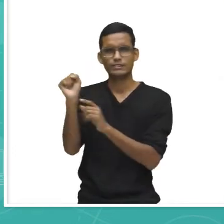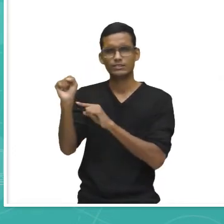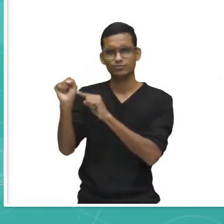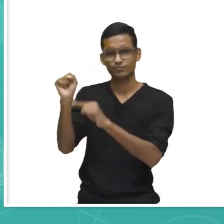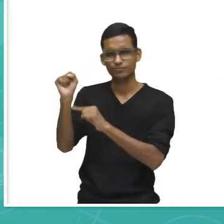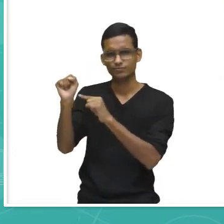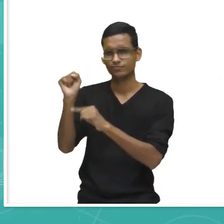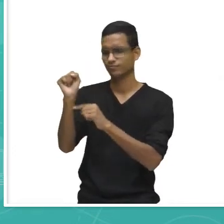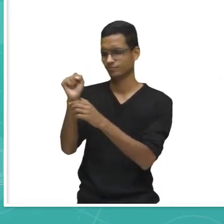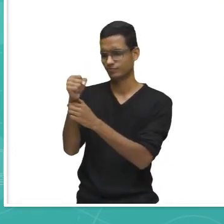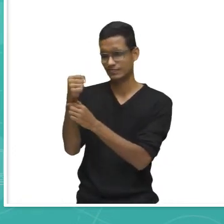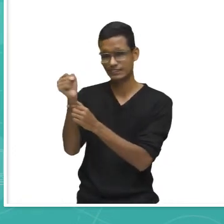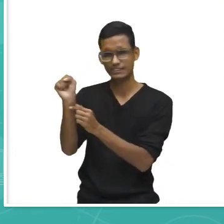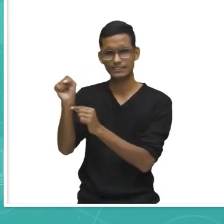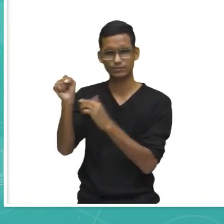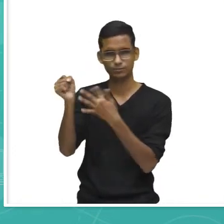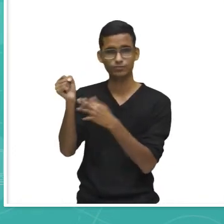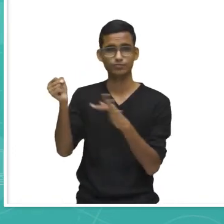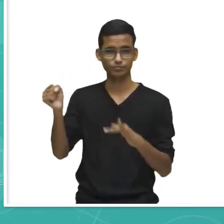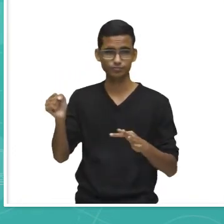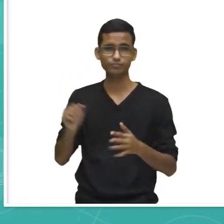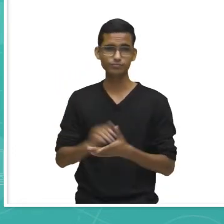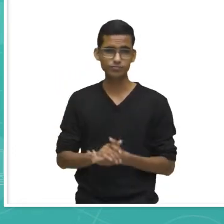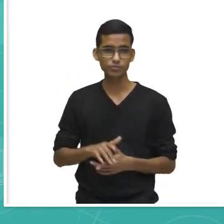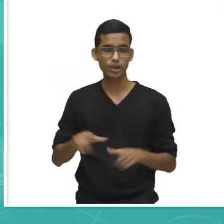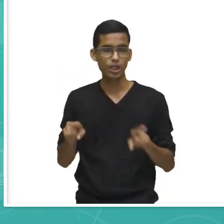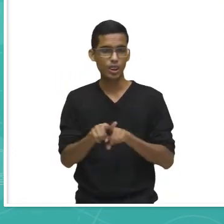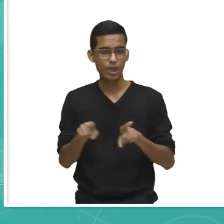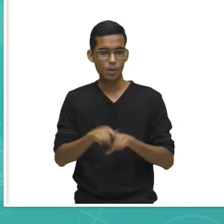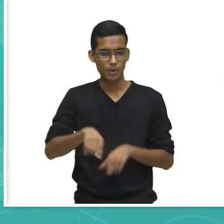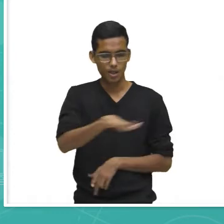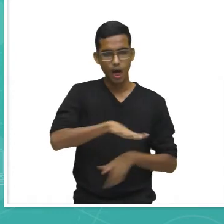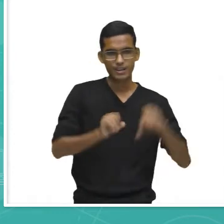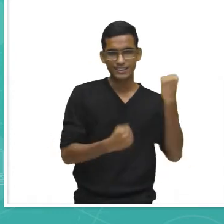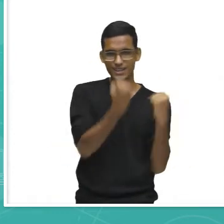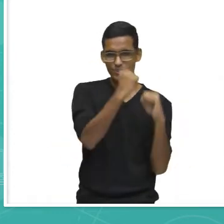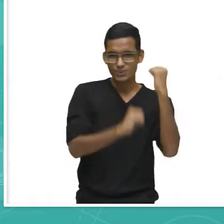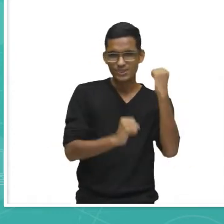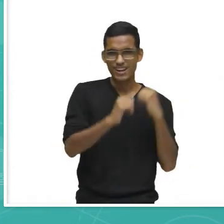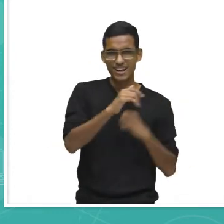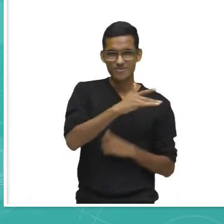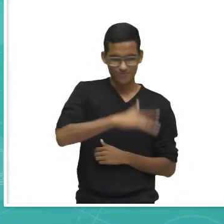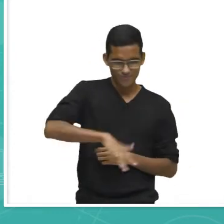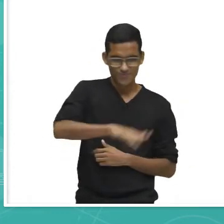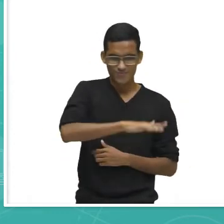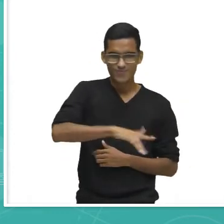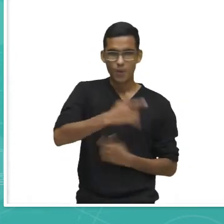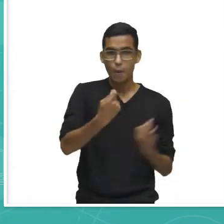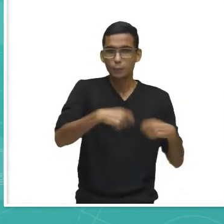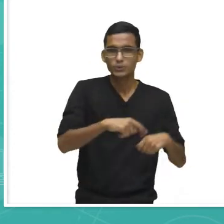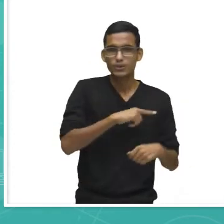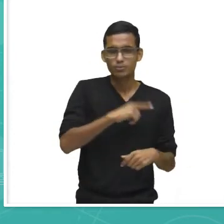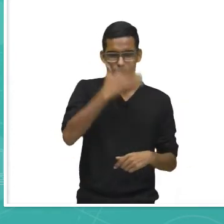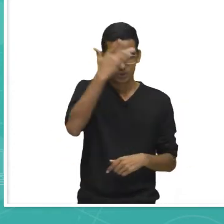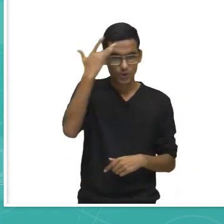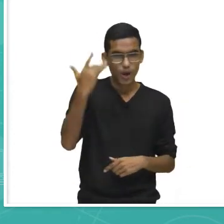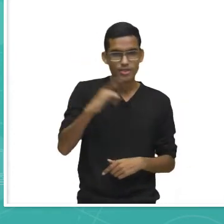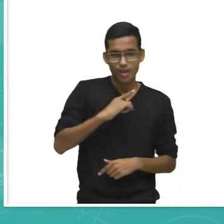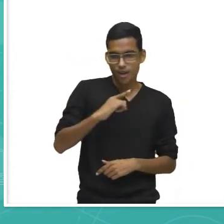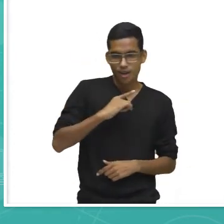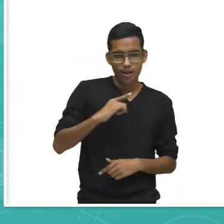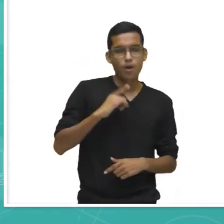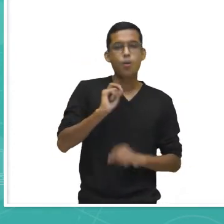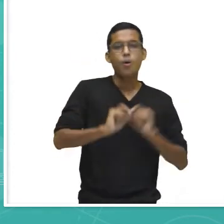forma incorreta, com certeza eles vão adquirir aí algum problema, alguma doença ocupacional, tá?